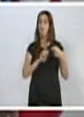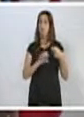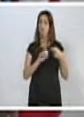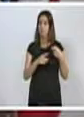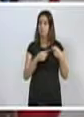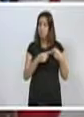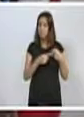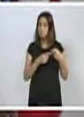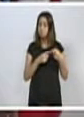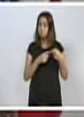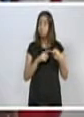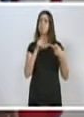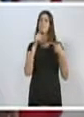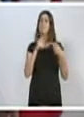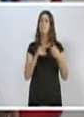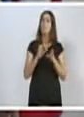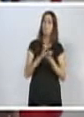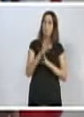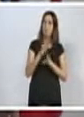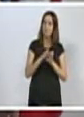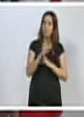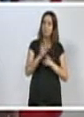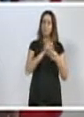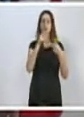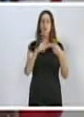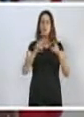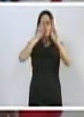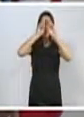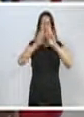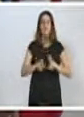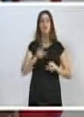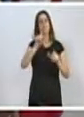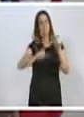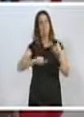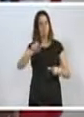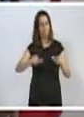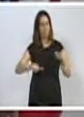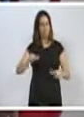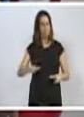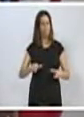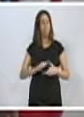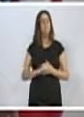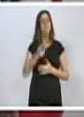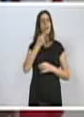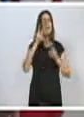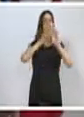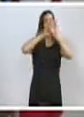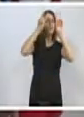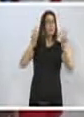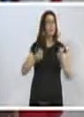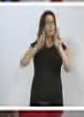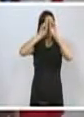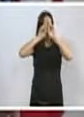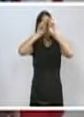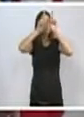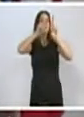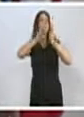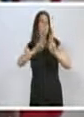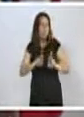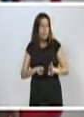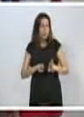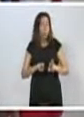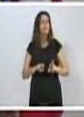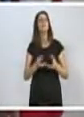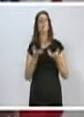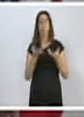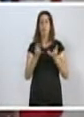Educação e orientação e respeito pelo ser humano. E falar em respeito pelo ser humano, eu quero